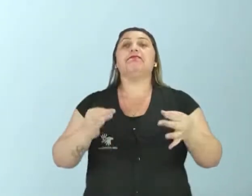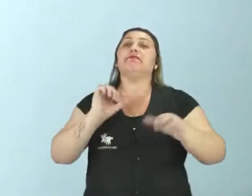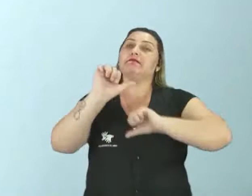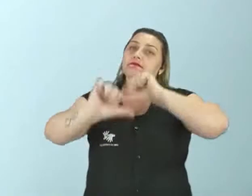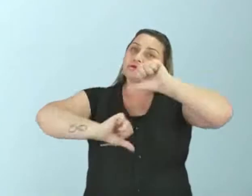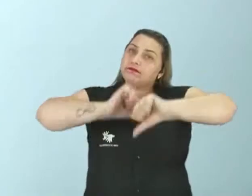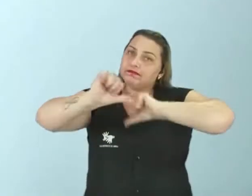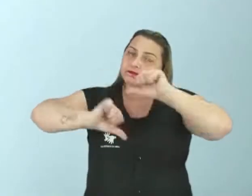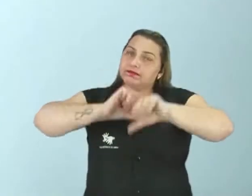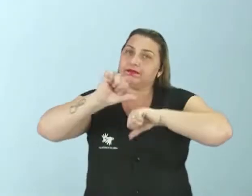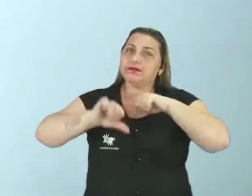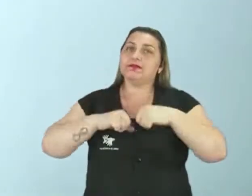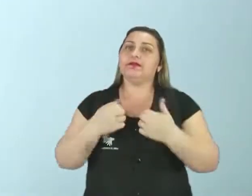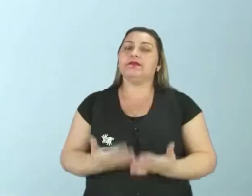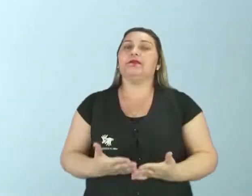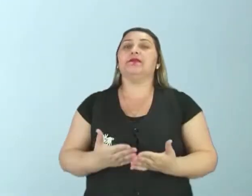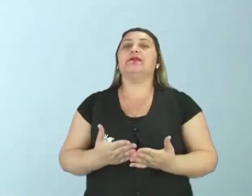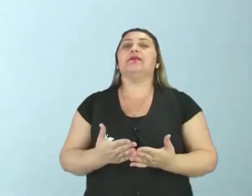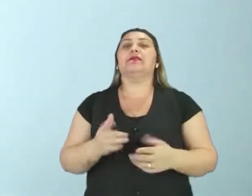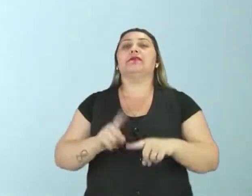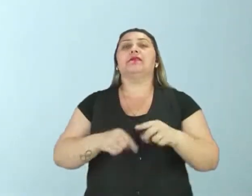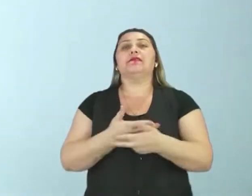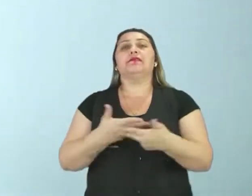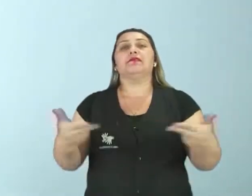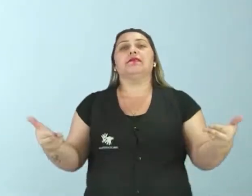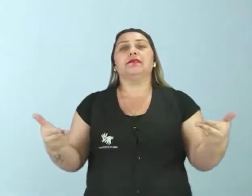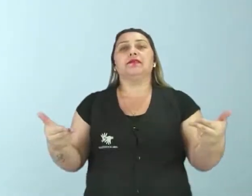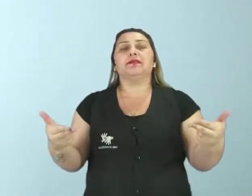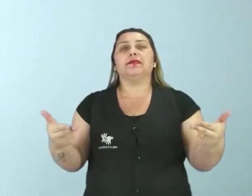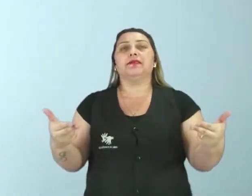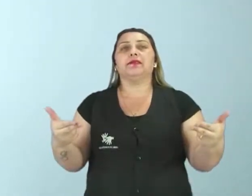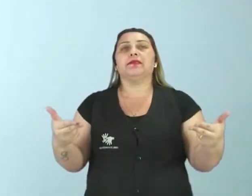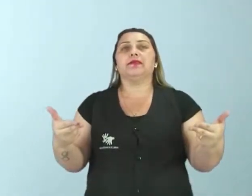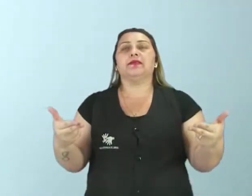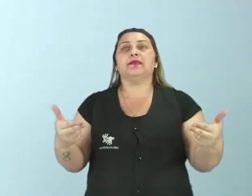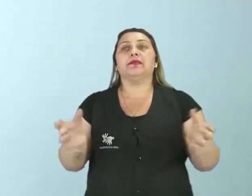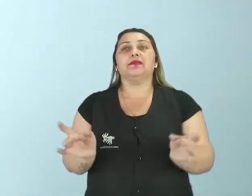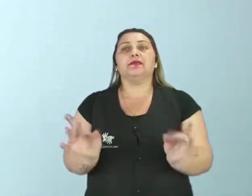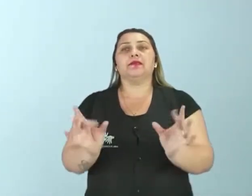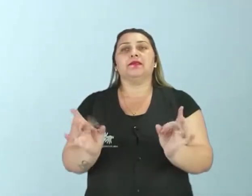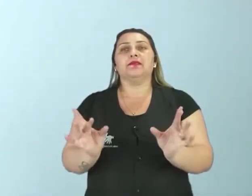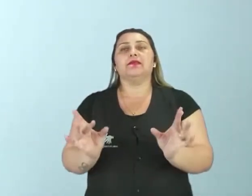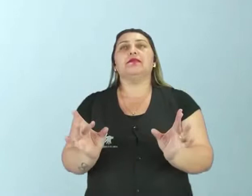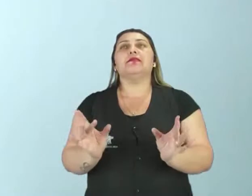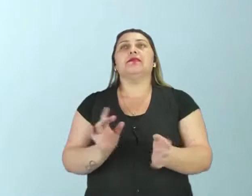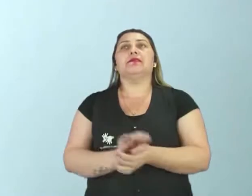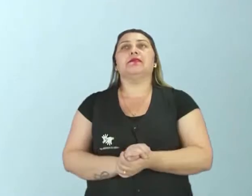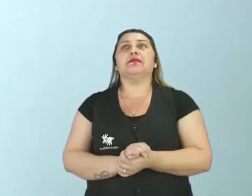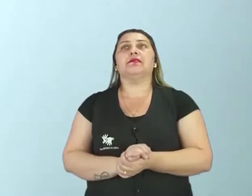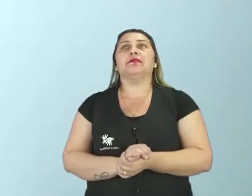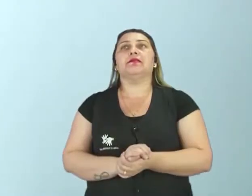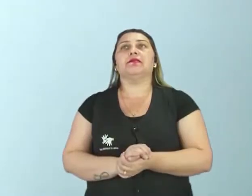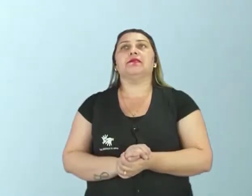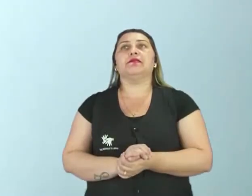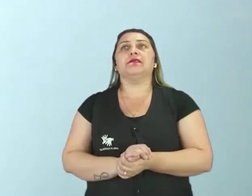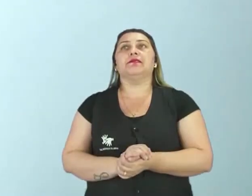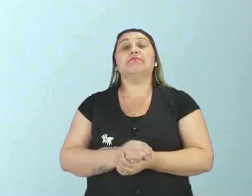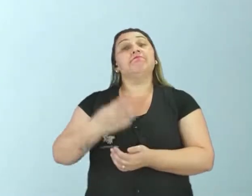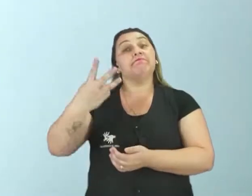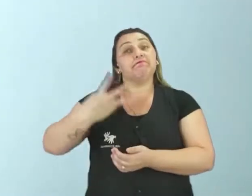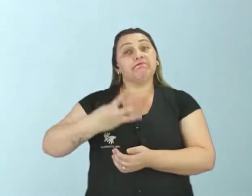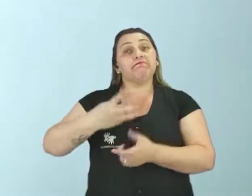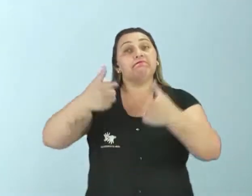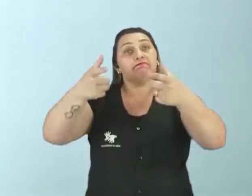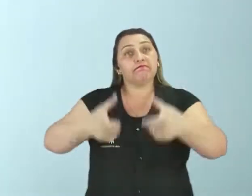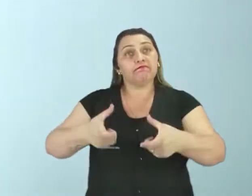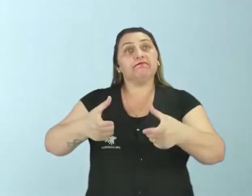transformar em produtos. E esses produtos serão vendidos onde? Serão vendidos no setor